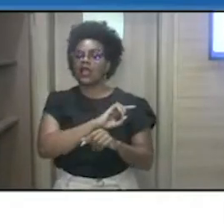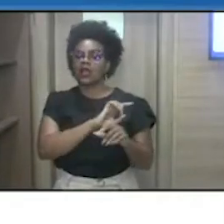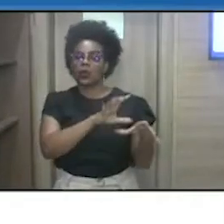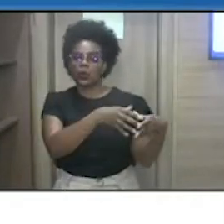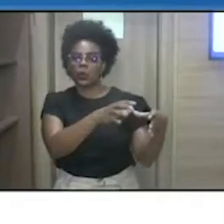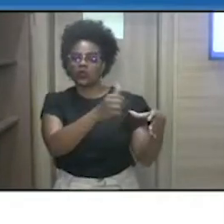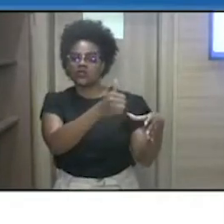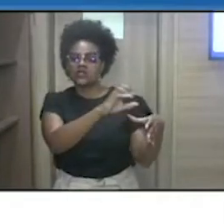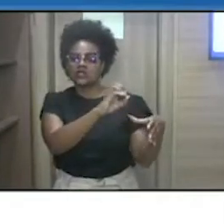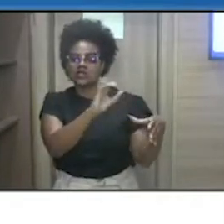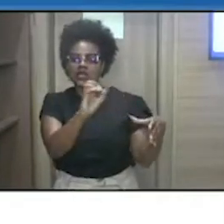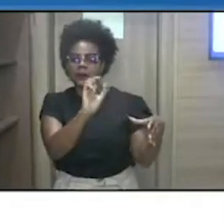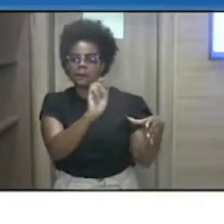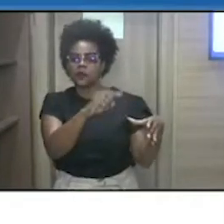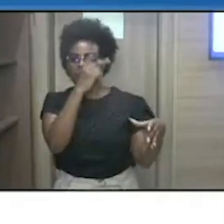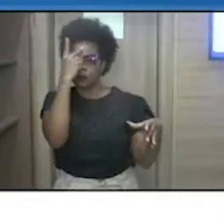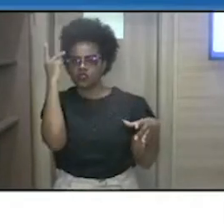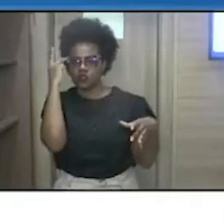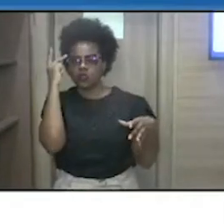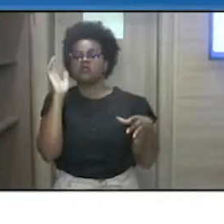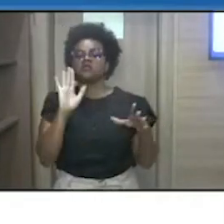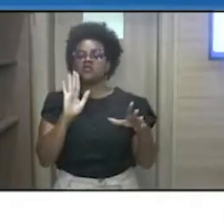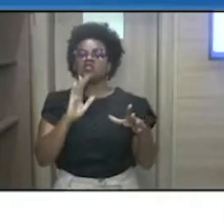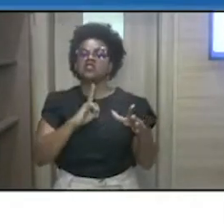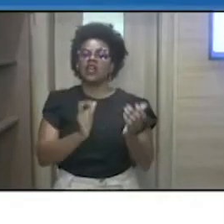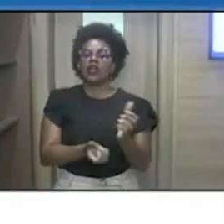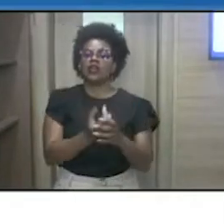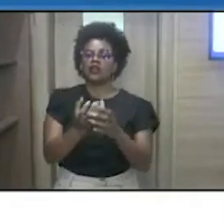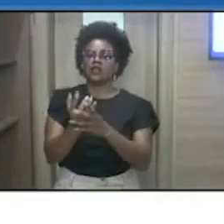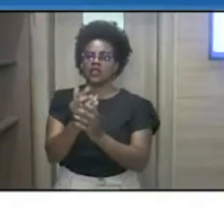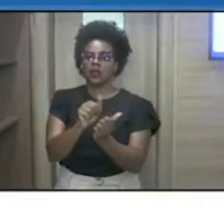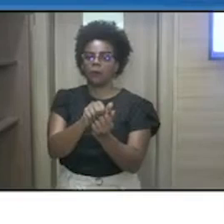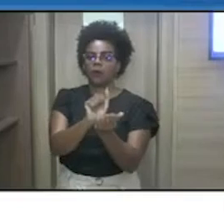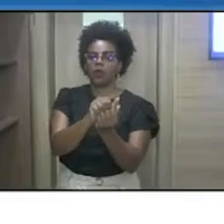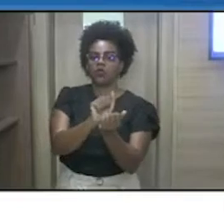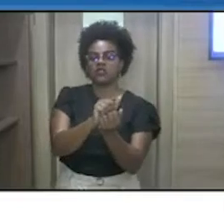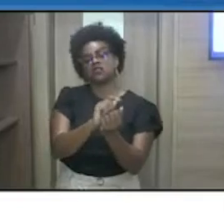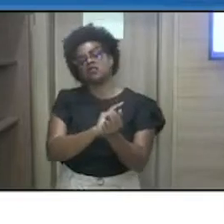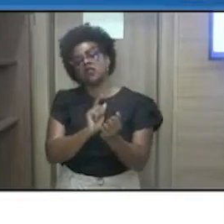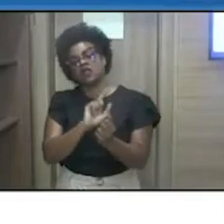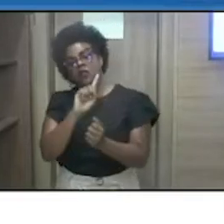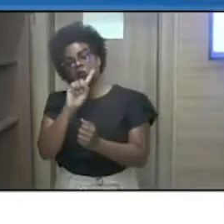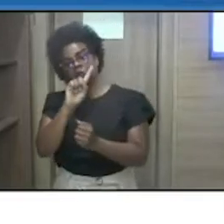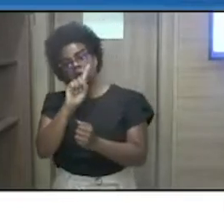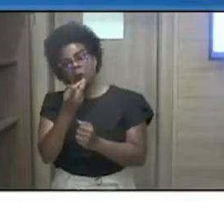Né? Eles produzem próteses. Essas próteses chegaram a cerca de